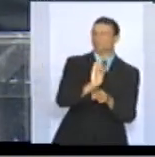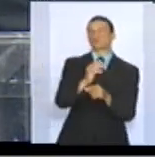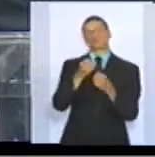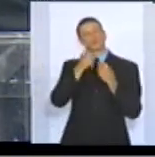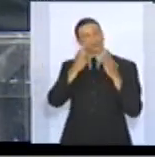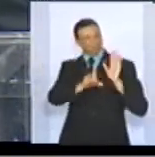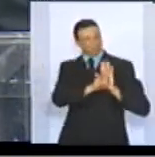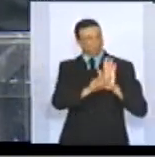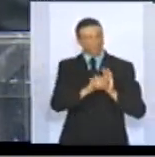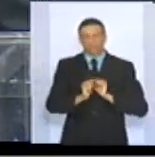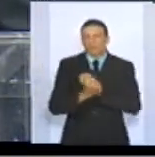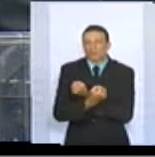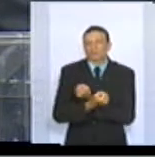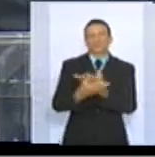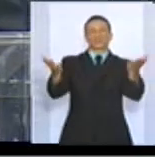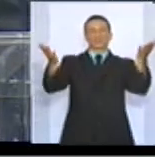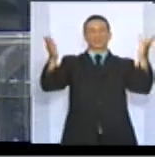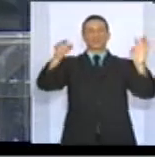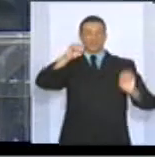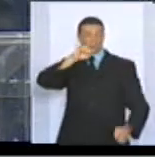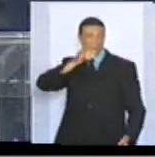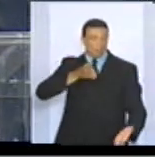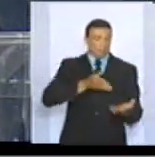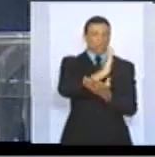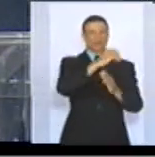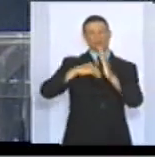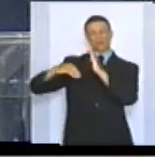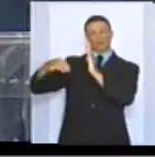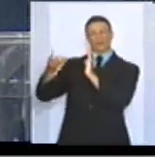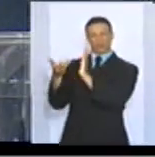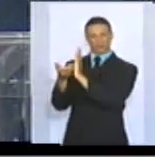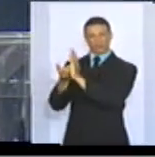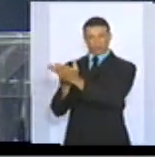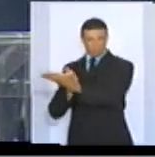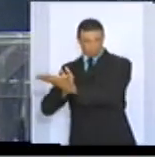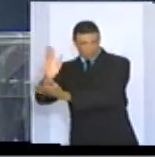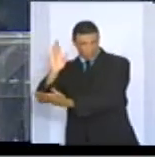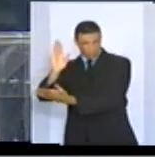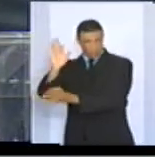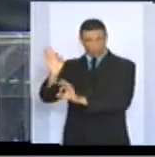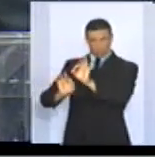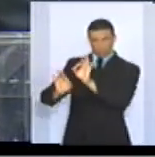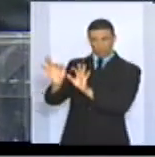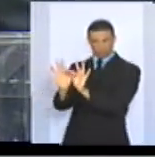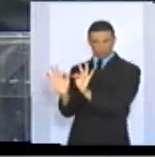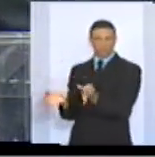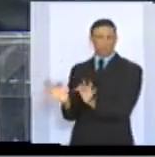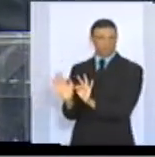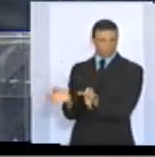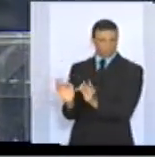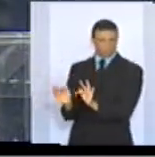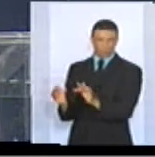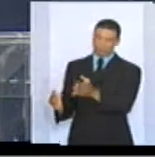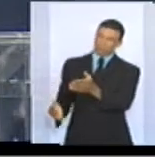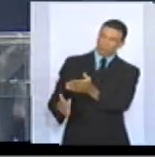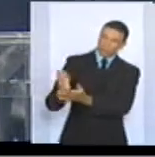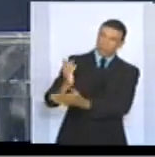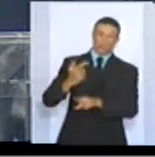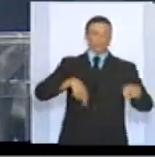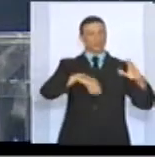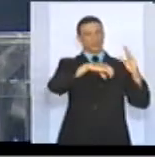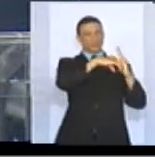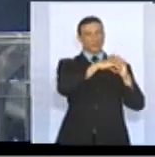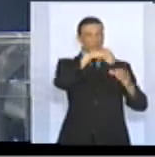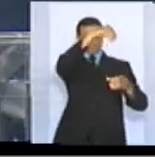lei, que permitiu que ela fosse aprovada pela Câmara num processo de rito simplificado e permitiu que fosse aprovado no